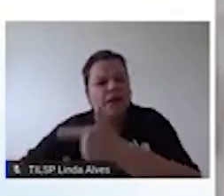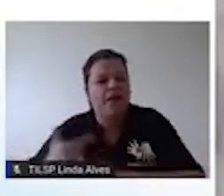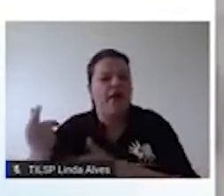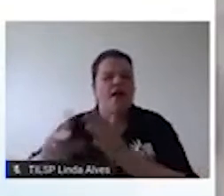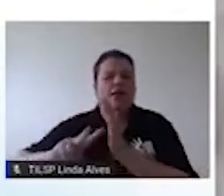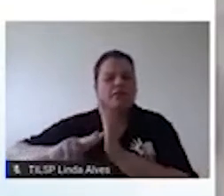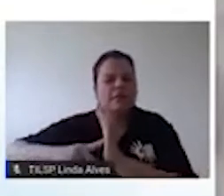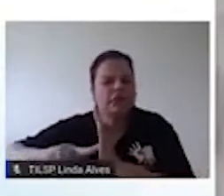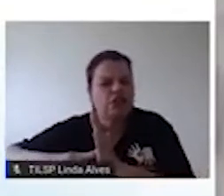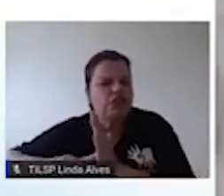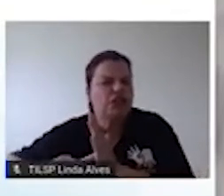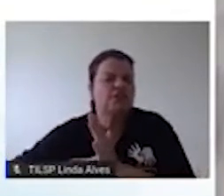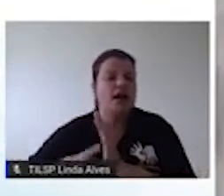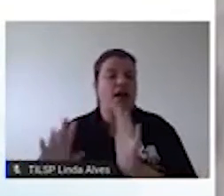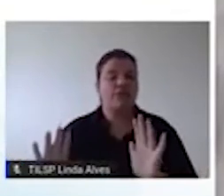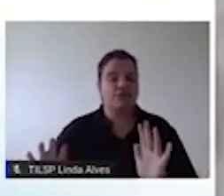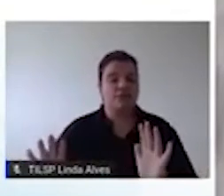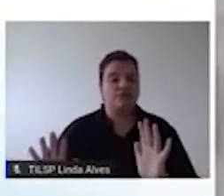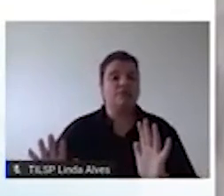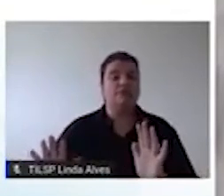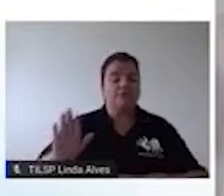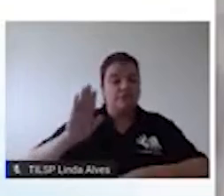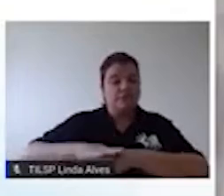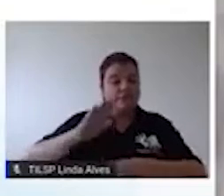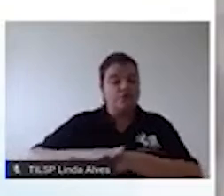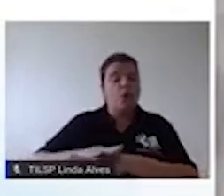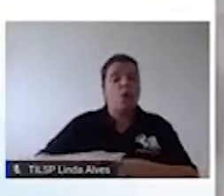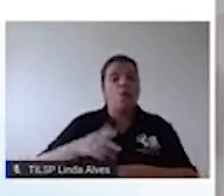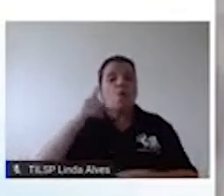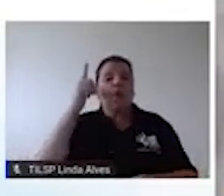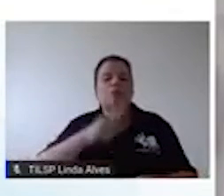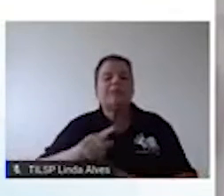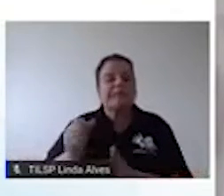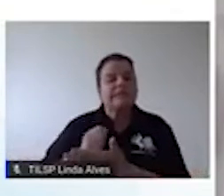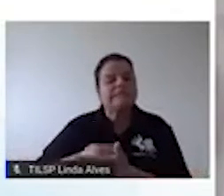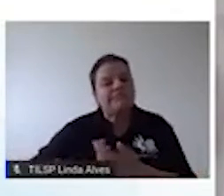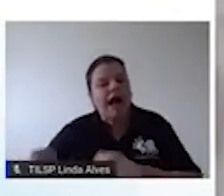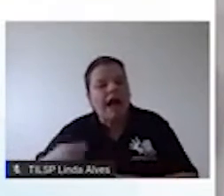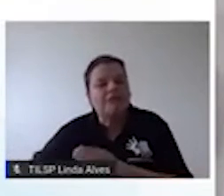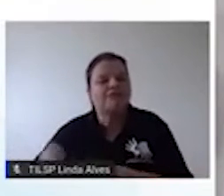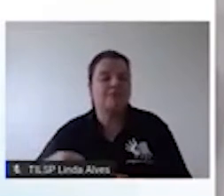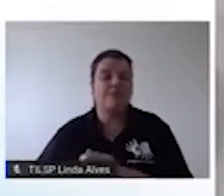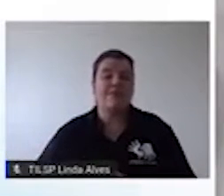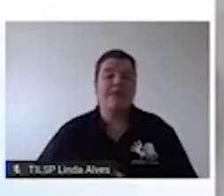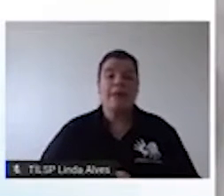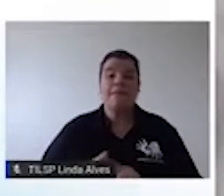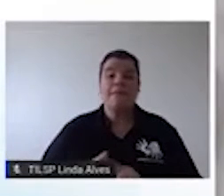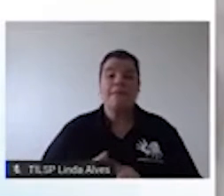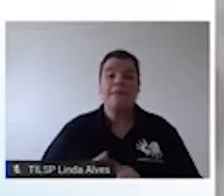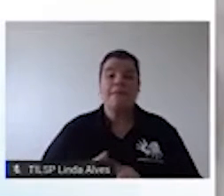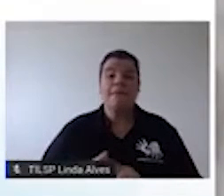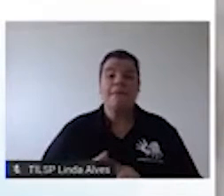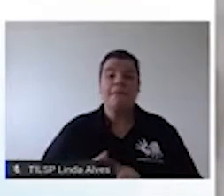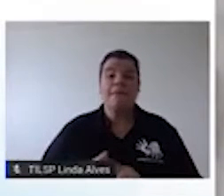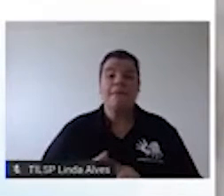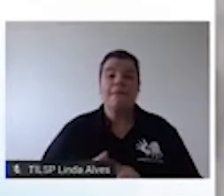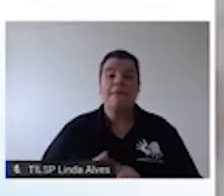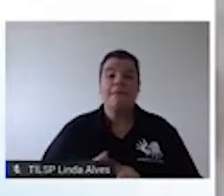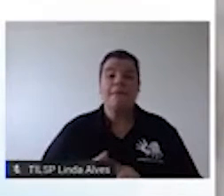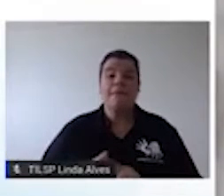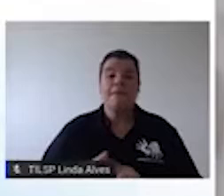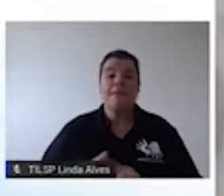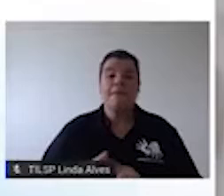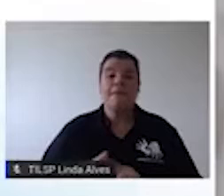trás, não é? Para, digamos, contornar essa dificuldade. Agora, a imensa maioria, não